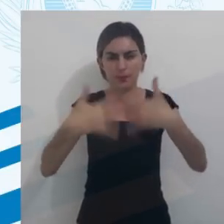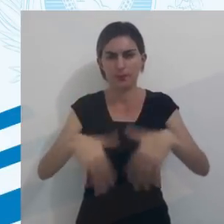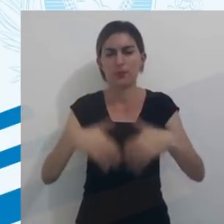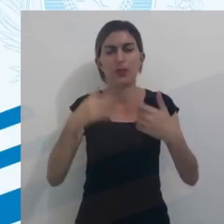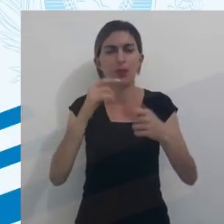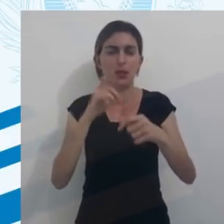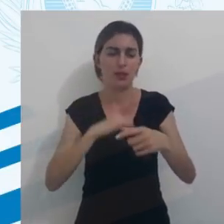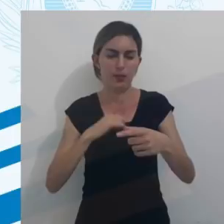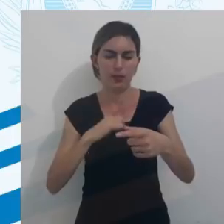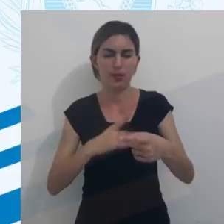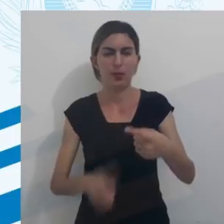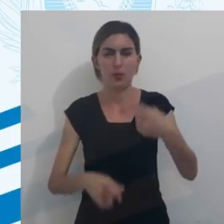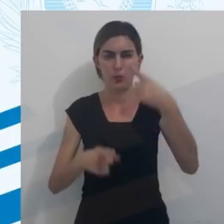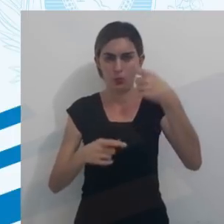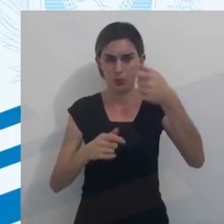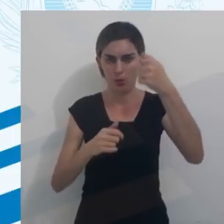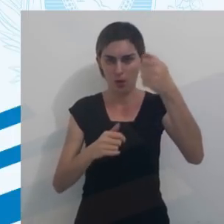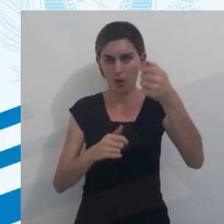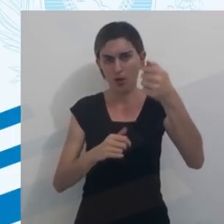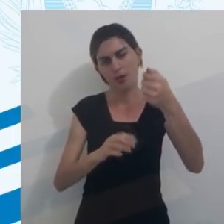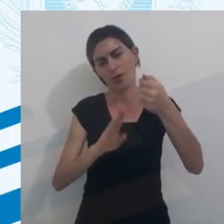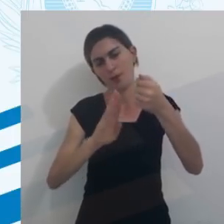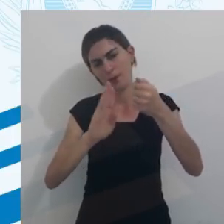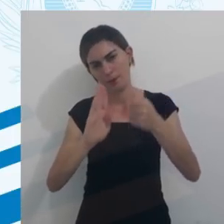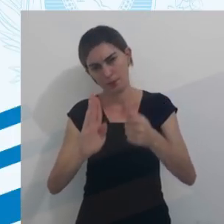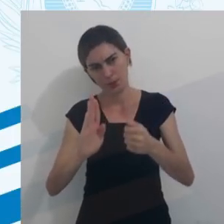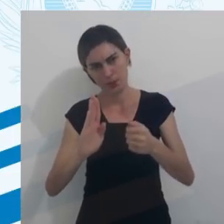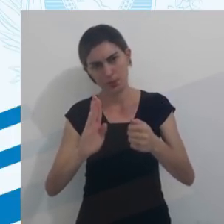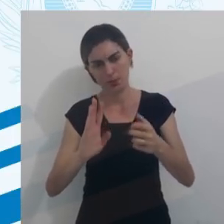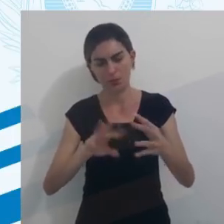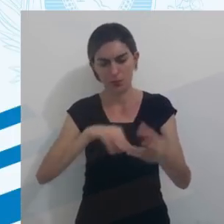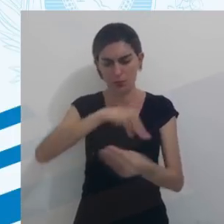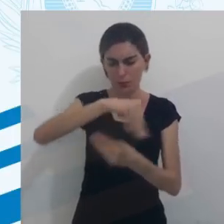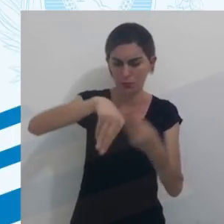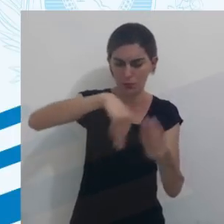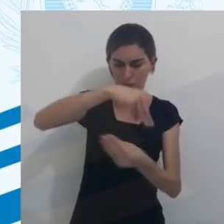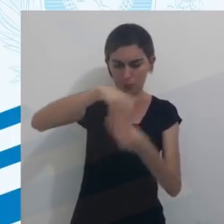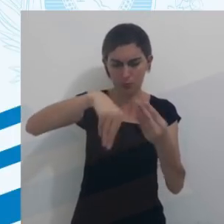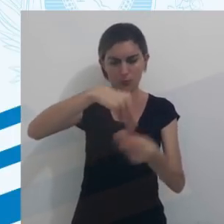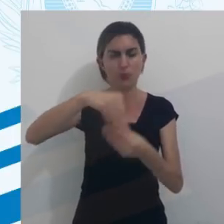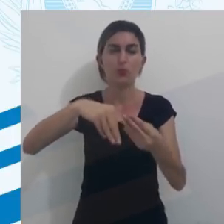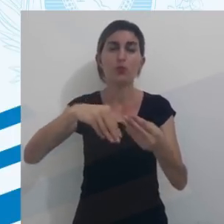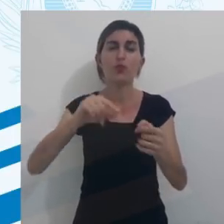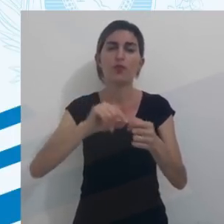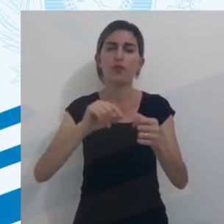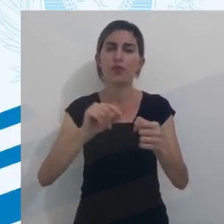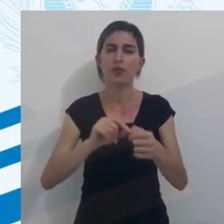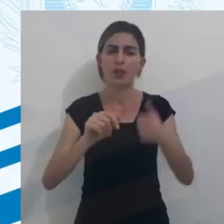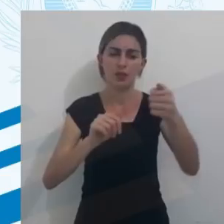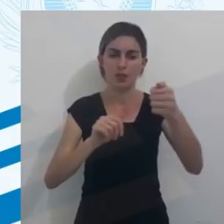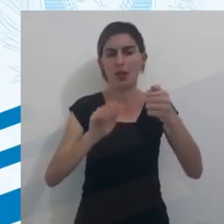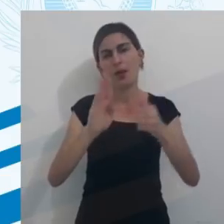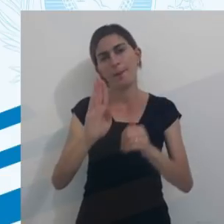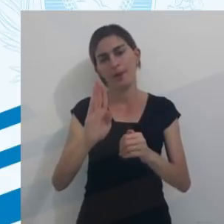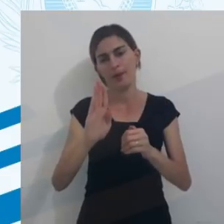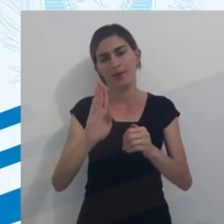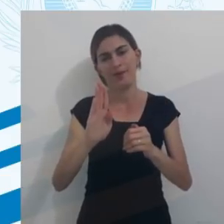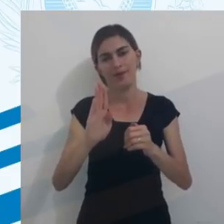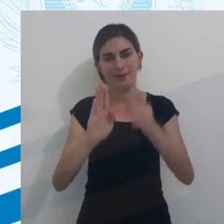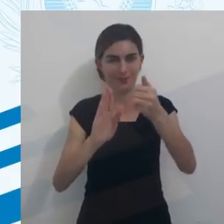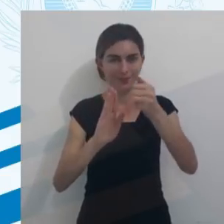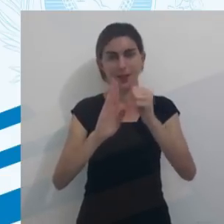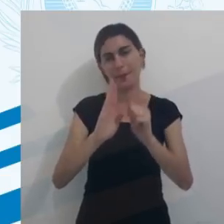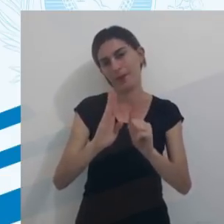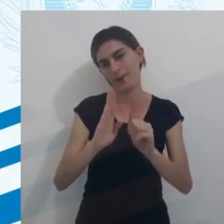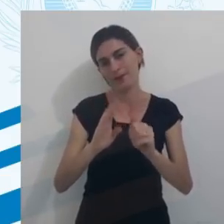eu tenho A e tenho B, adicionado, eu vou produzir AB. Veja aí mais